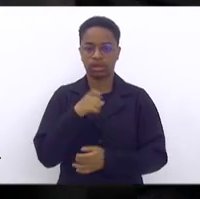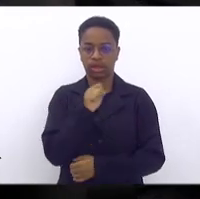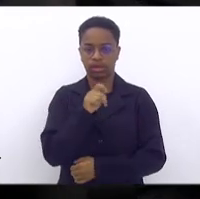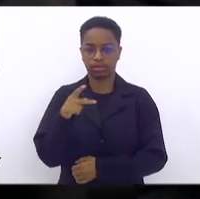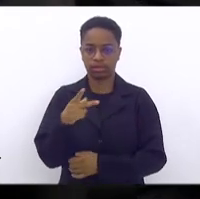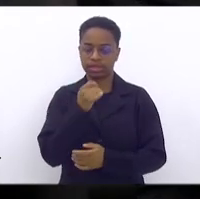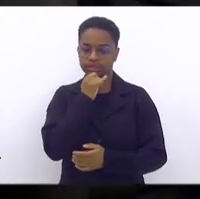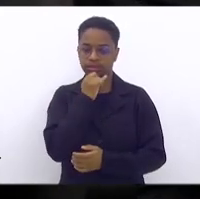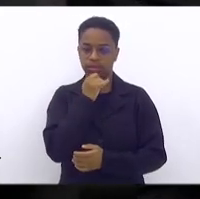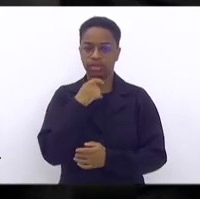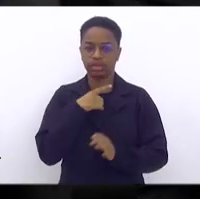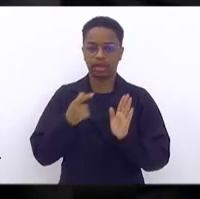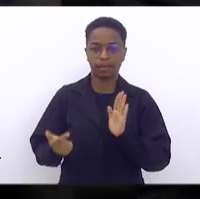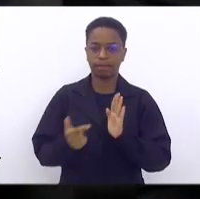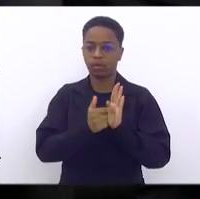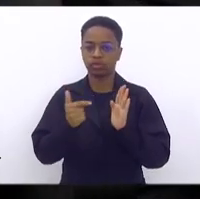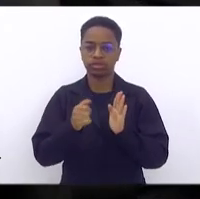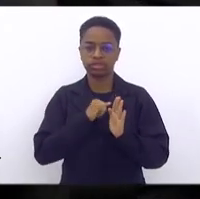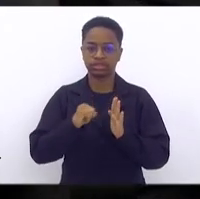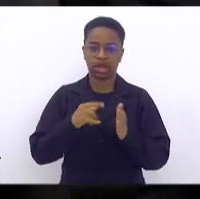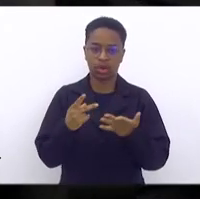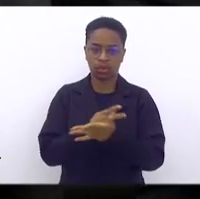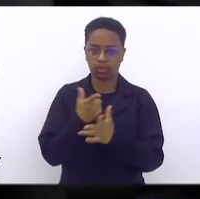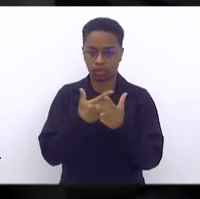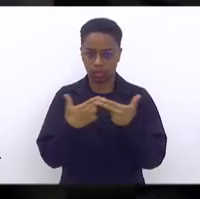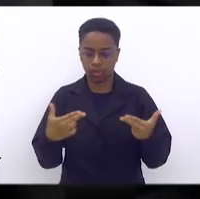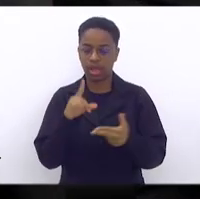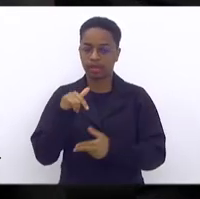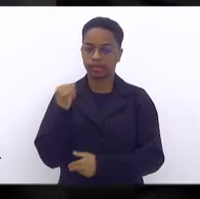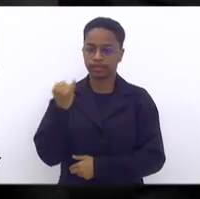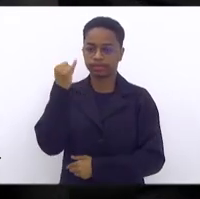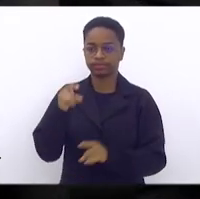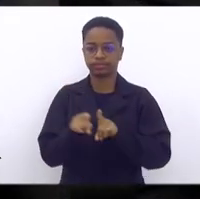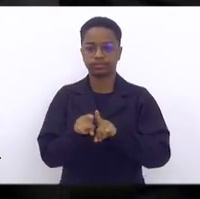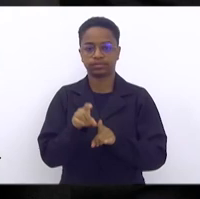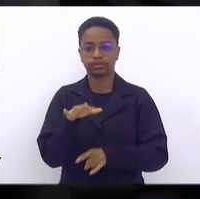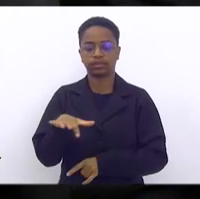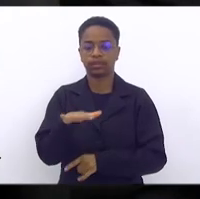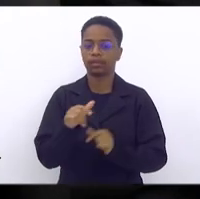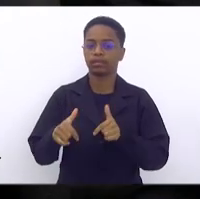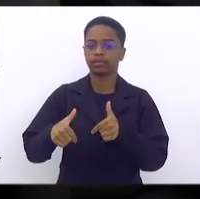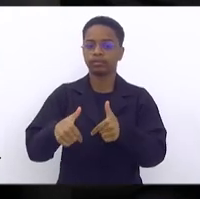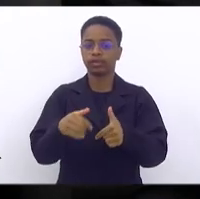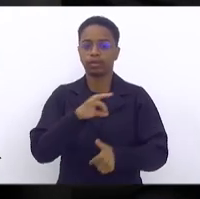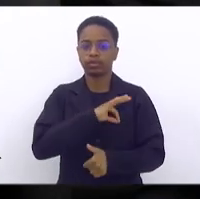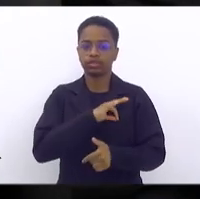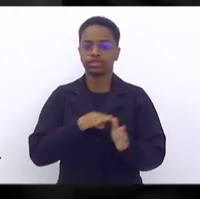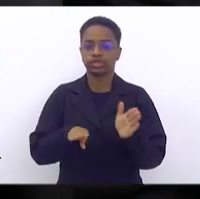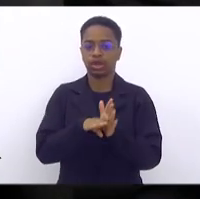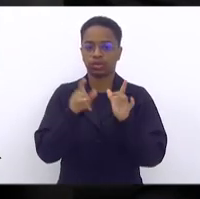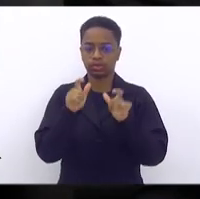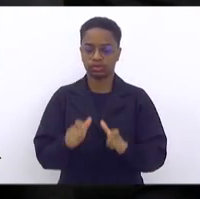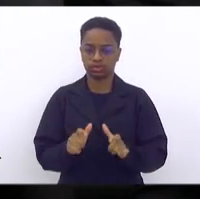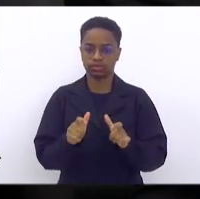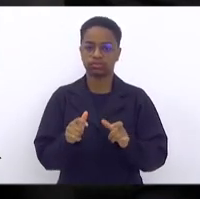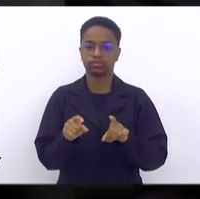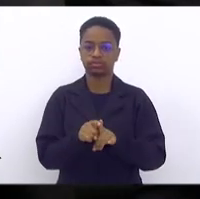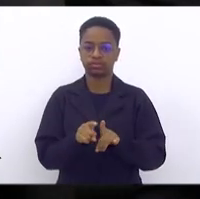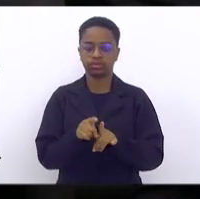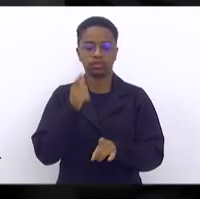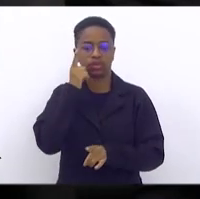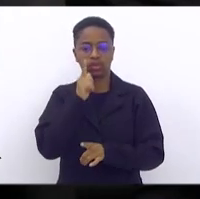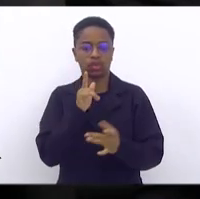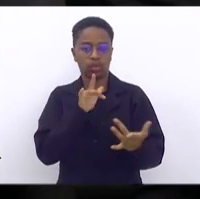falei, de botão de pânico, que são super importantes também para essa parte mais efetiva, né, da polícia ir até o local da vítima, fazer